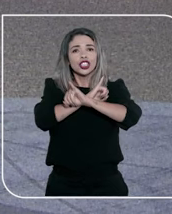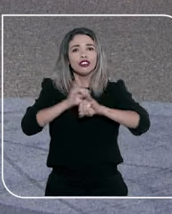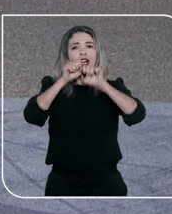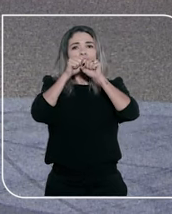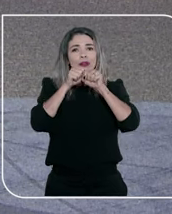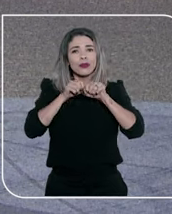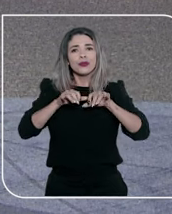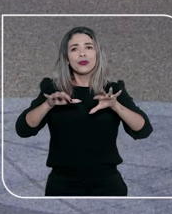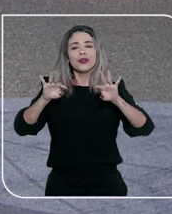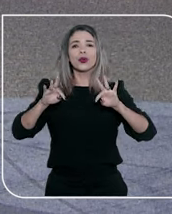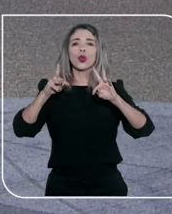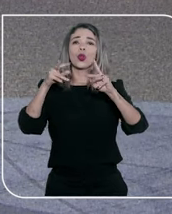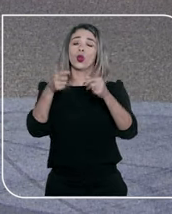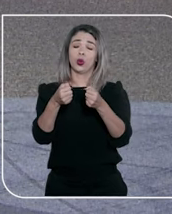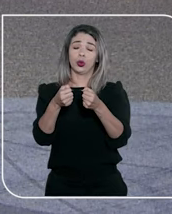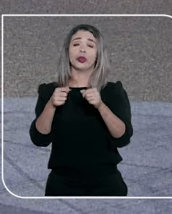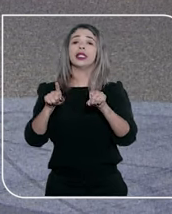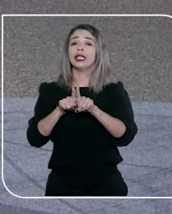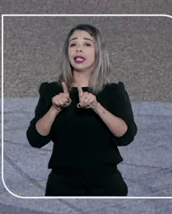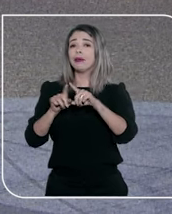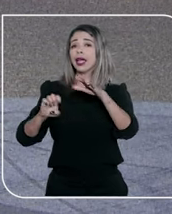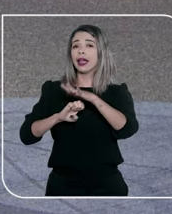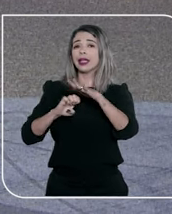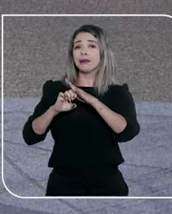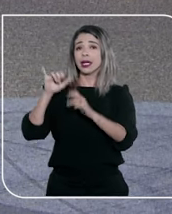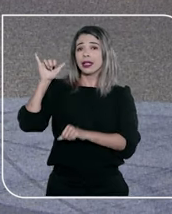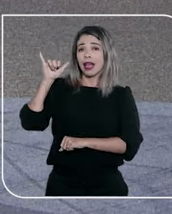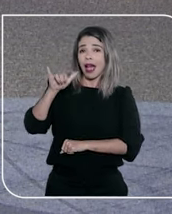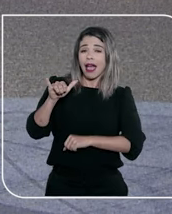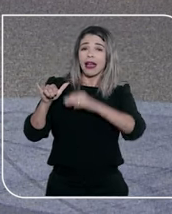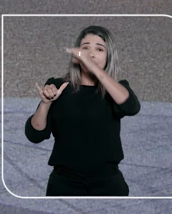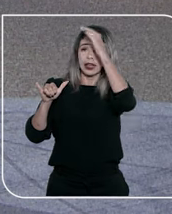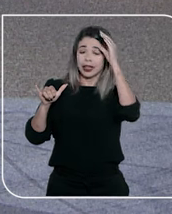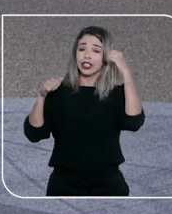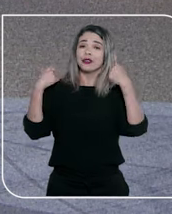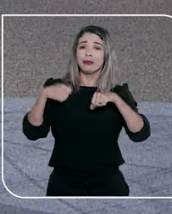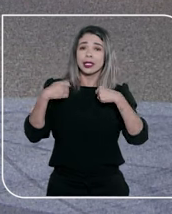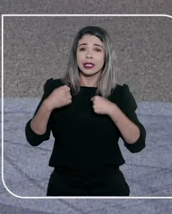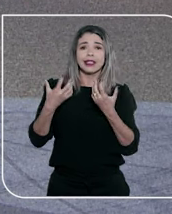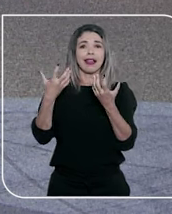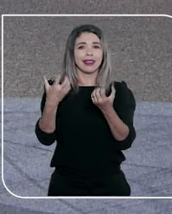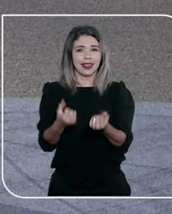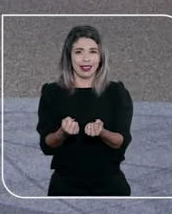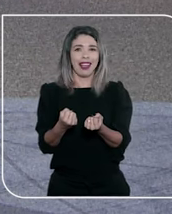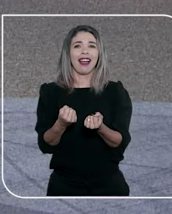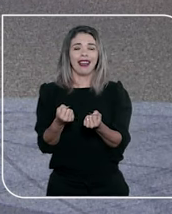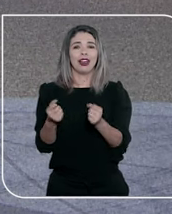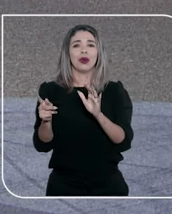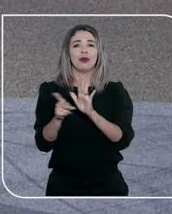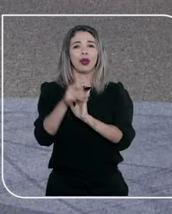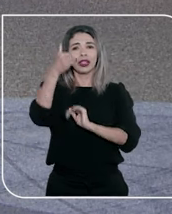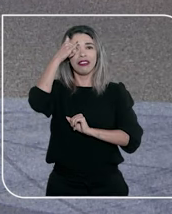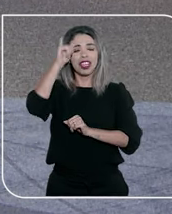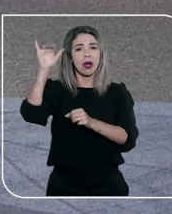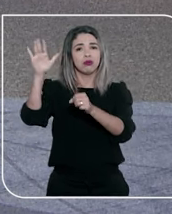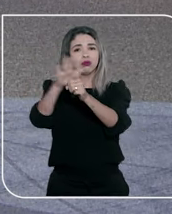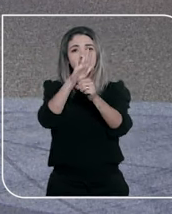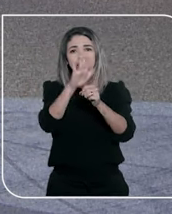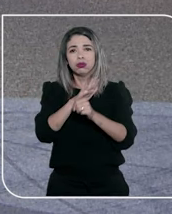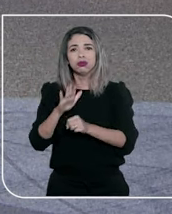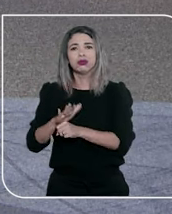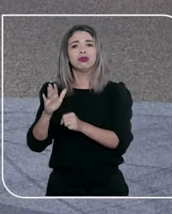e que as empresas aéreas e os consumidores têm de fato que aderir para evitar esse abarrotamento de processos